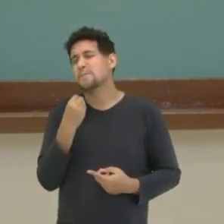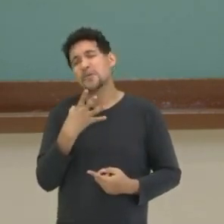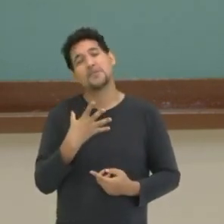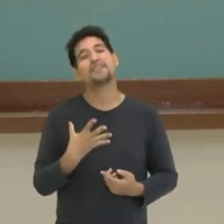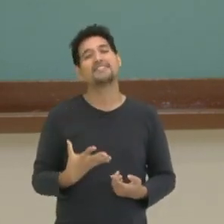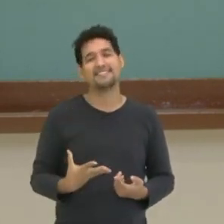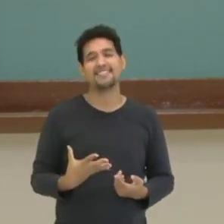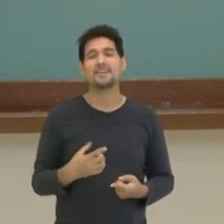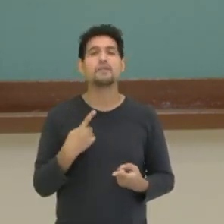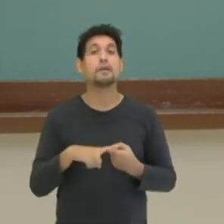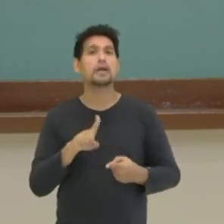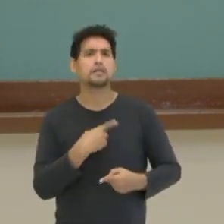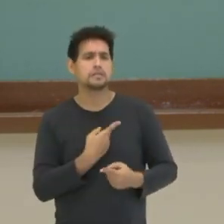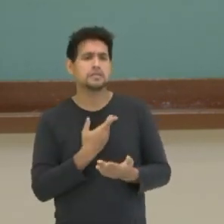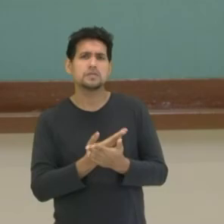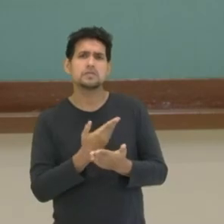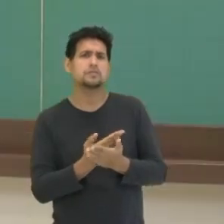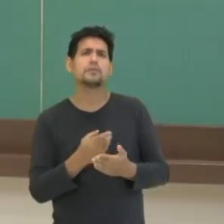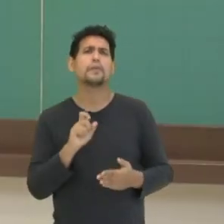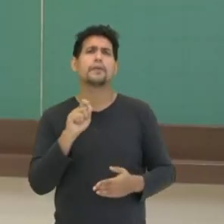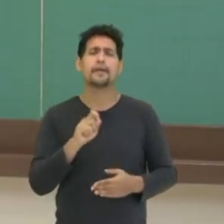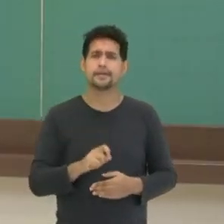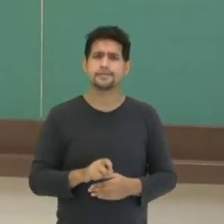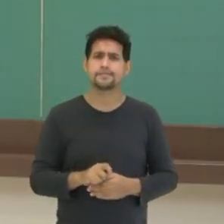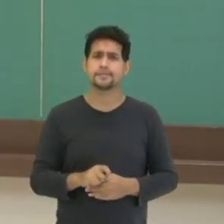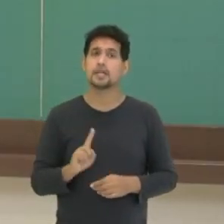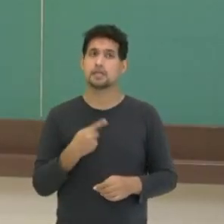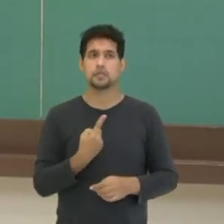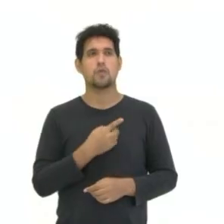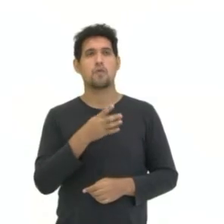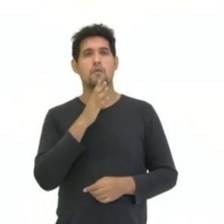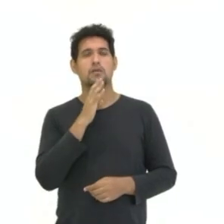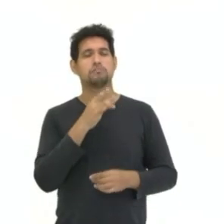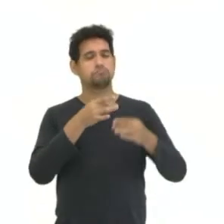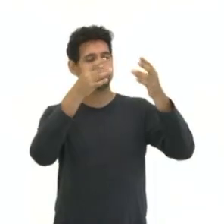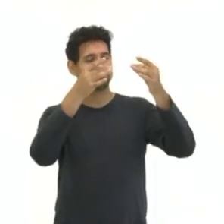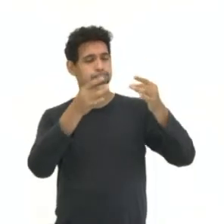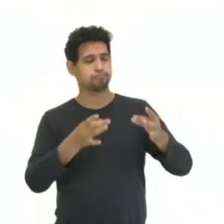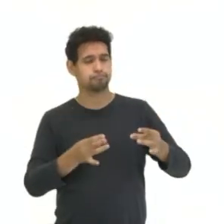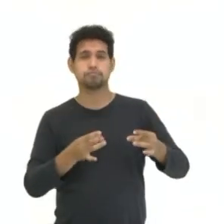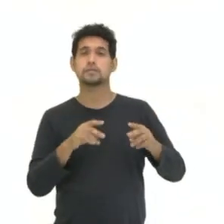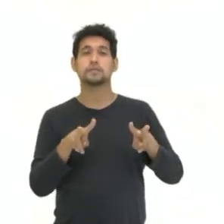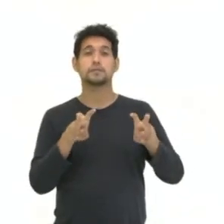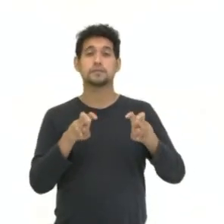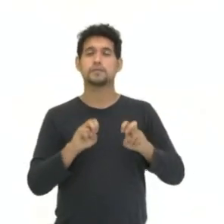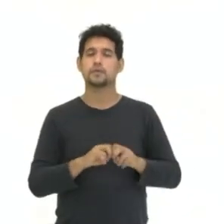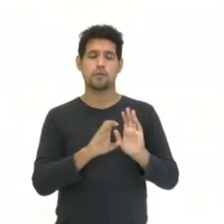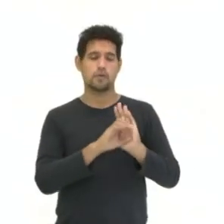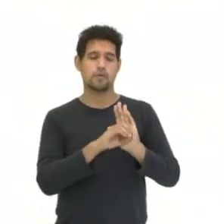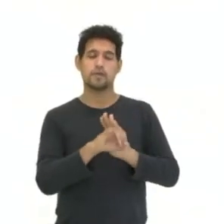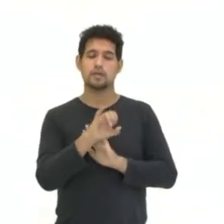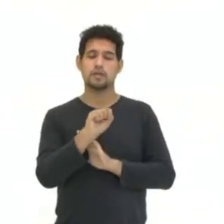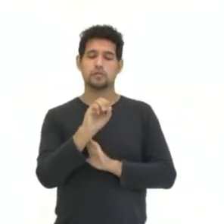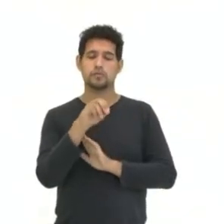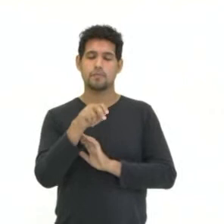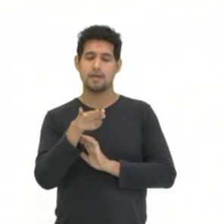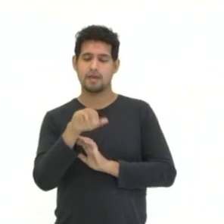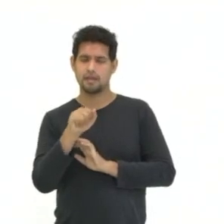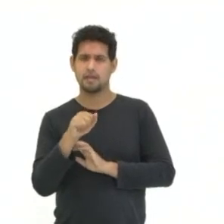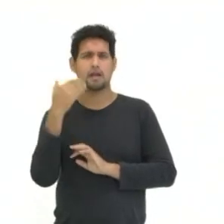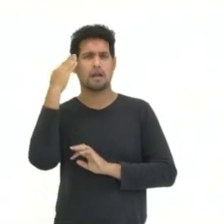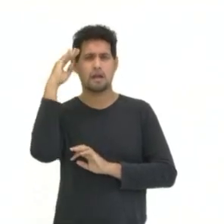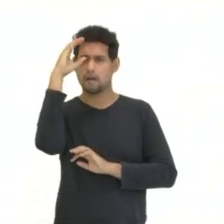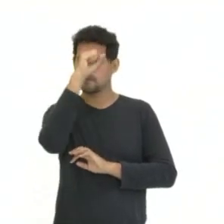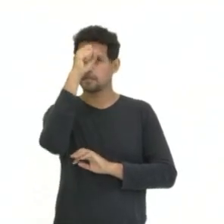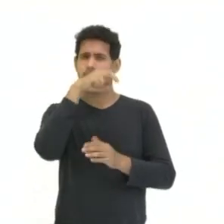boa. O que nós estudamos nesta aula? Nós conhecemos os fatos históricos relacionados ao conceito de isomeria, compreendemos